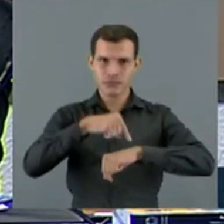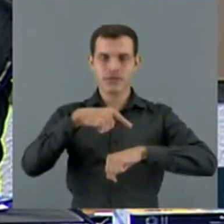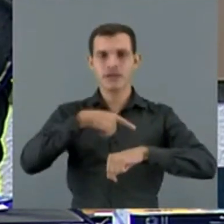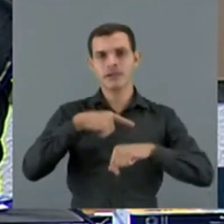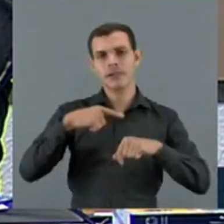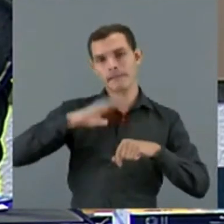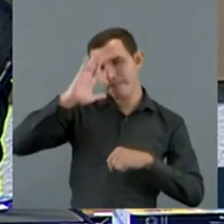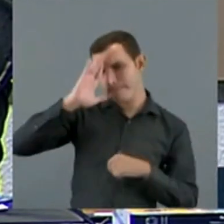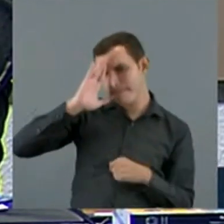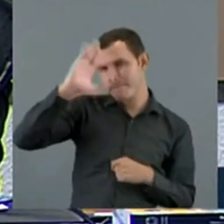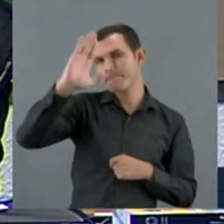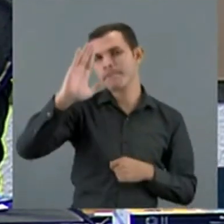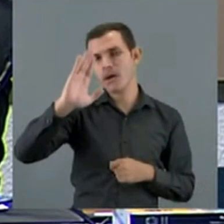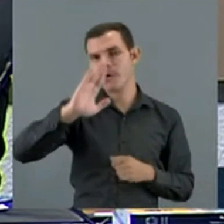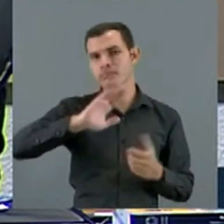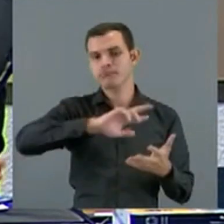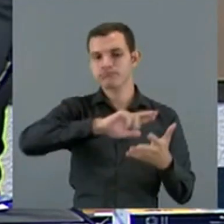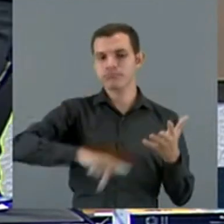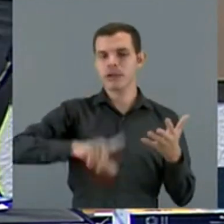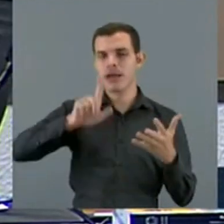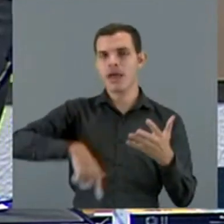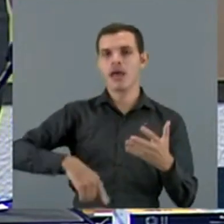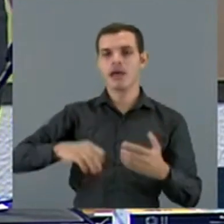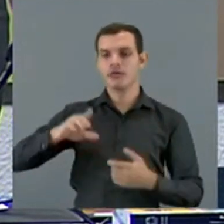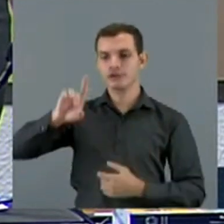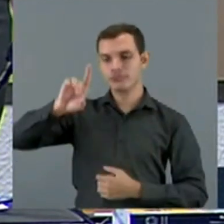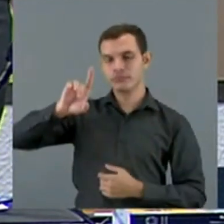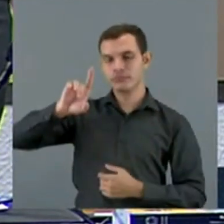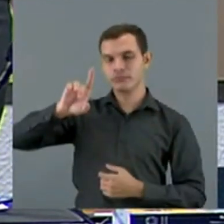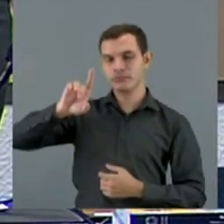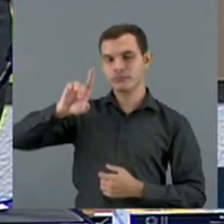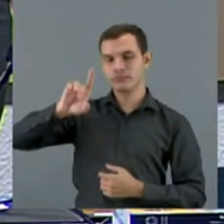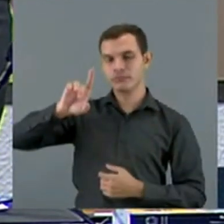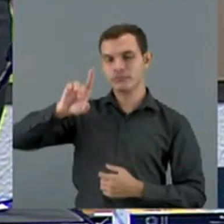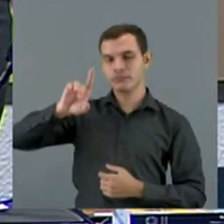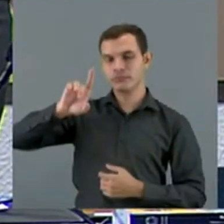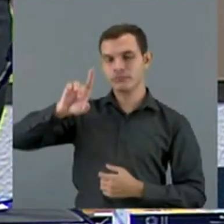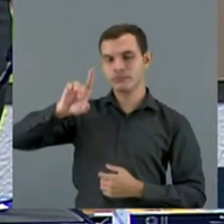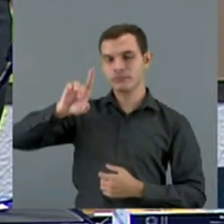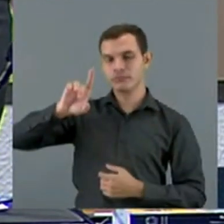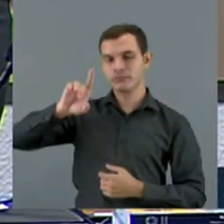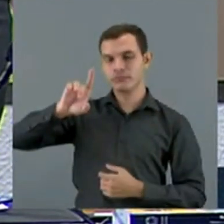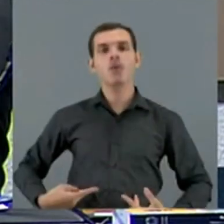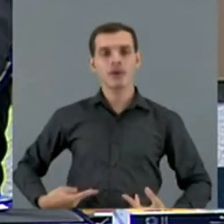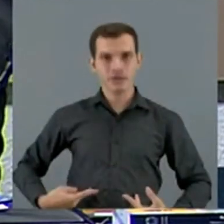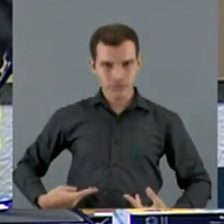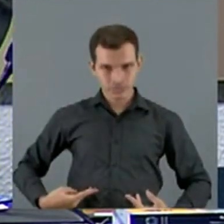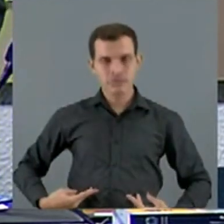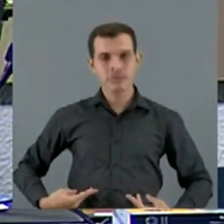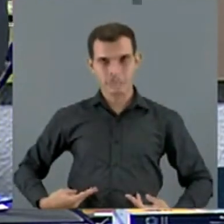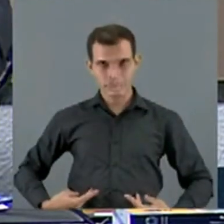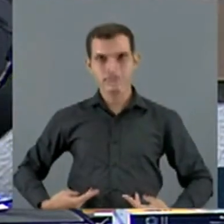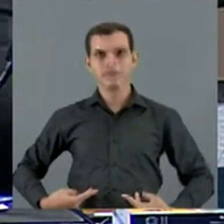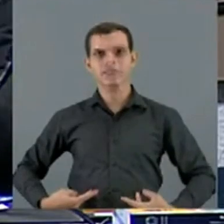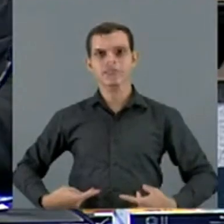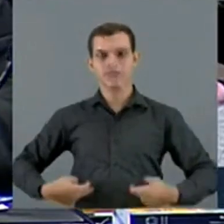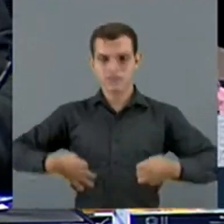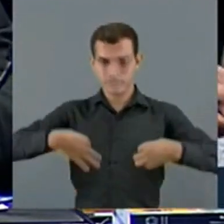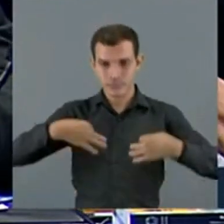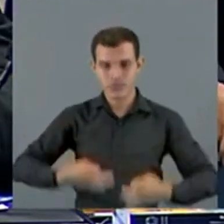seus pilares o princípio da dignidade da pessoa humana, nenhum rol hierárquico, o primeiro lugar é a